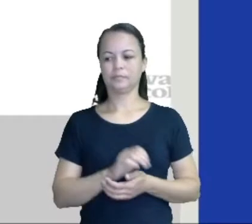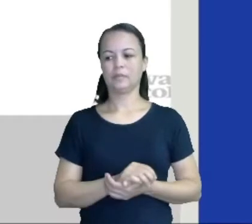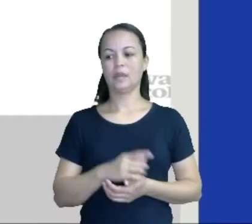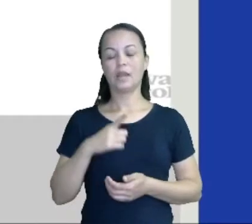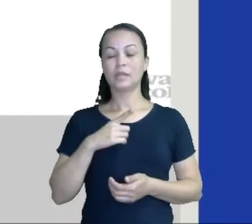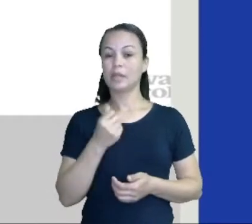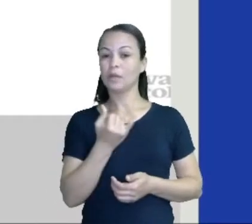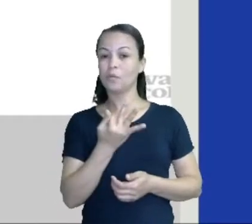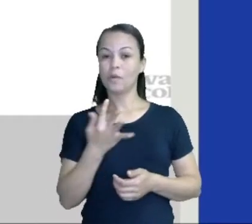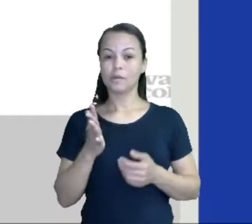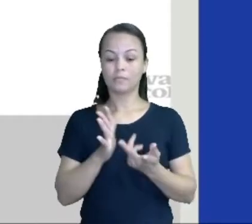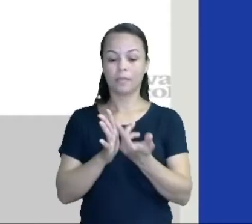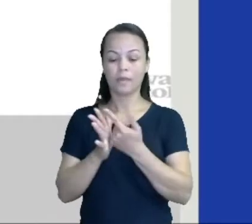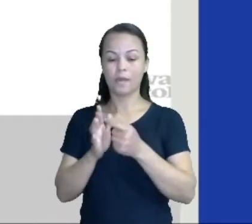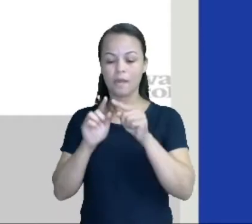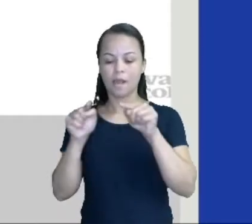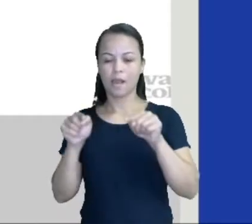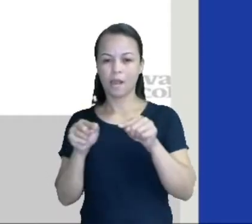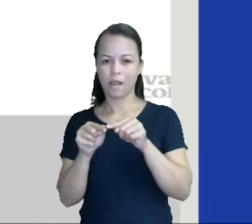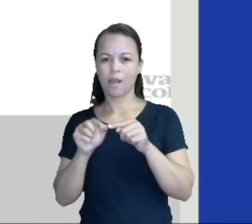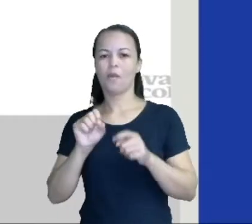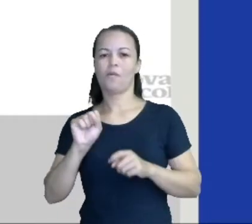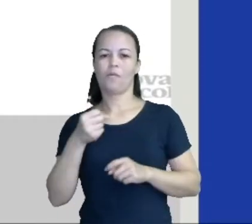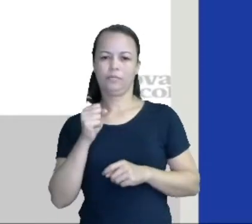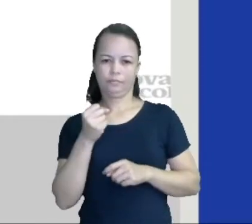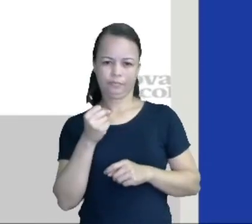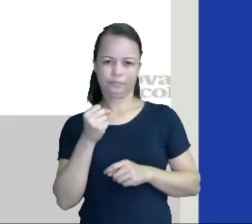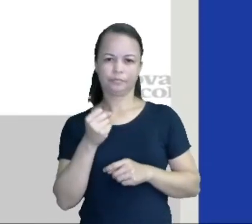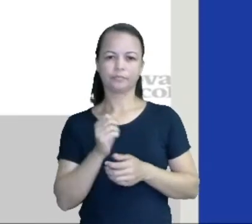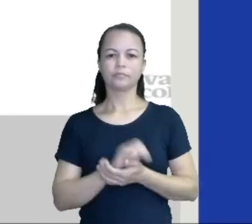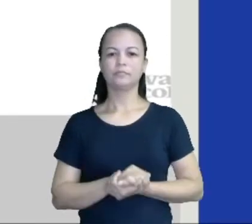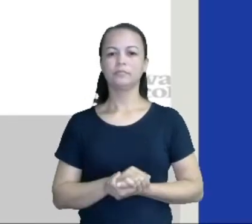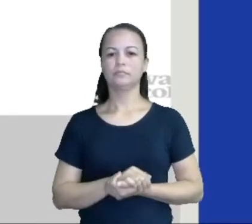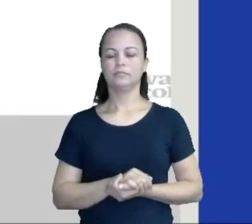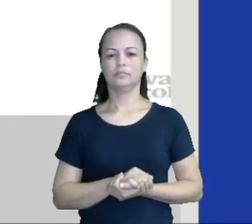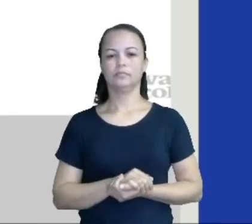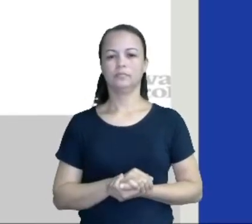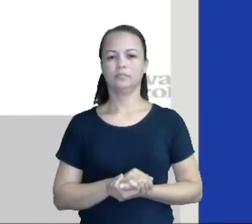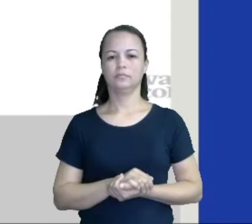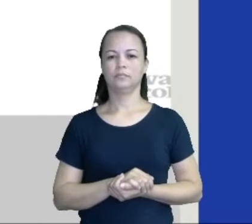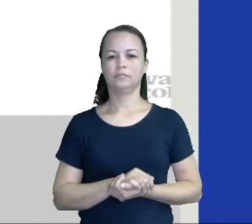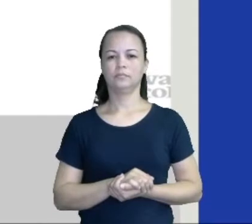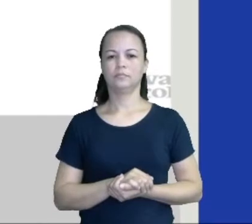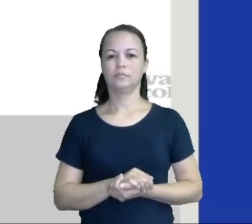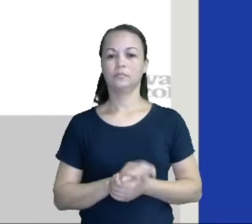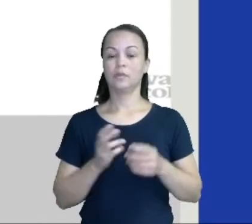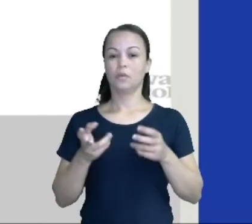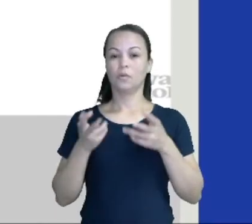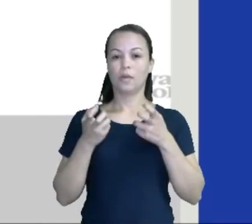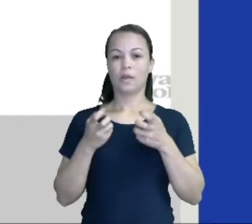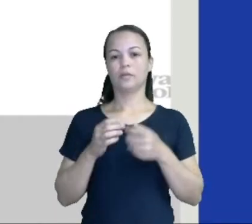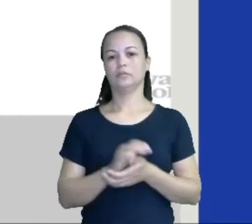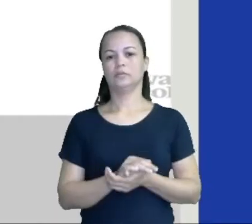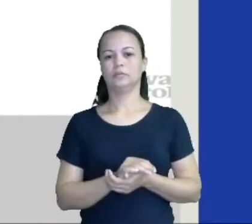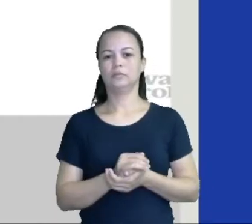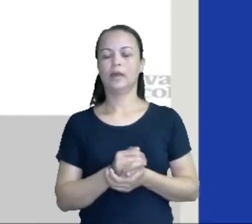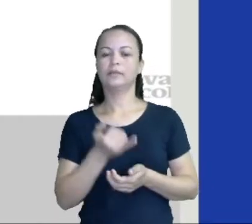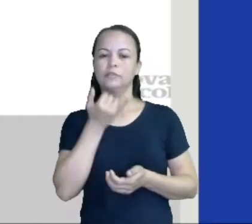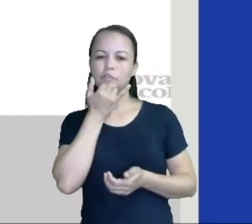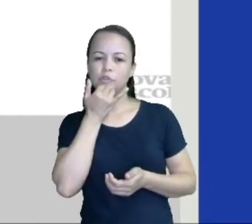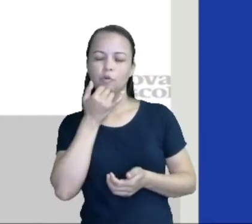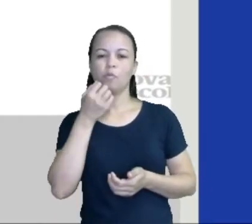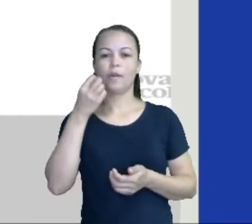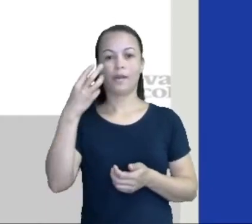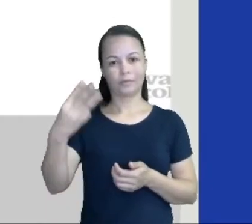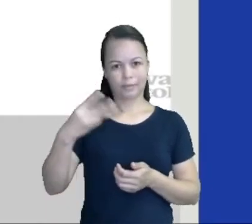tem quantas figuras? 8, né? No caso, a terceira. Desculpa aí, que